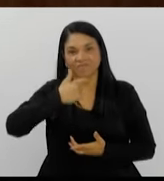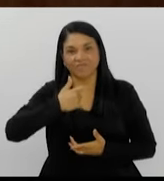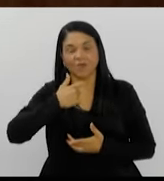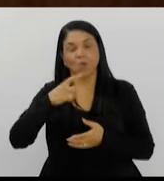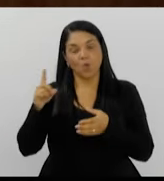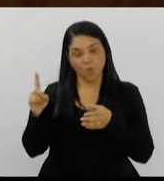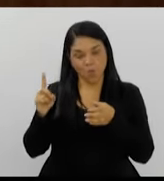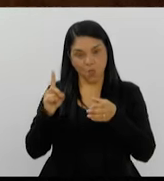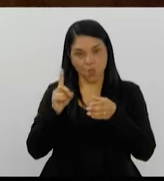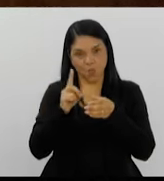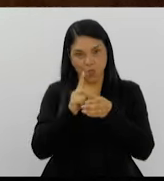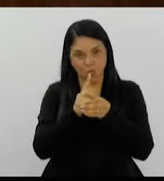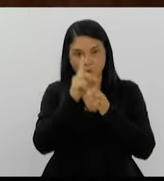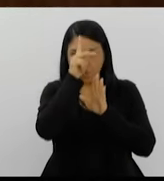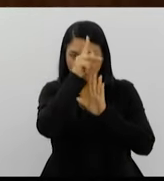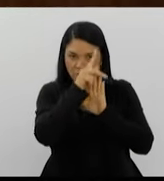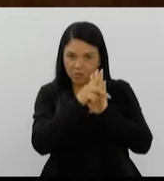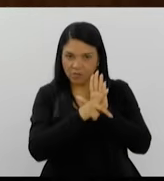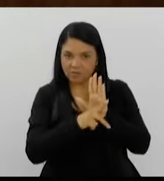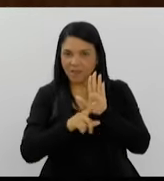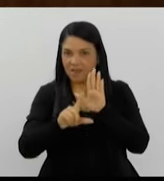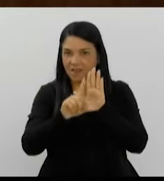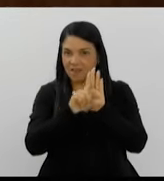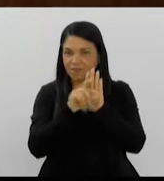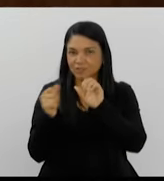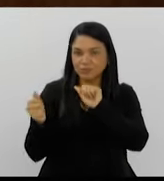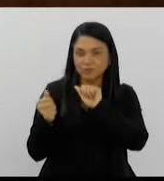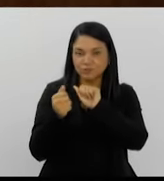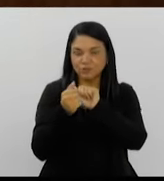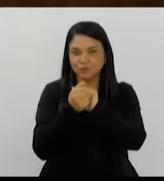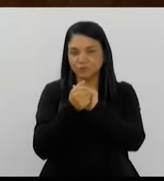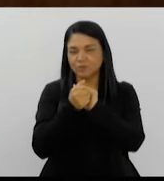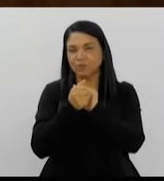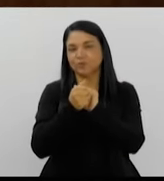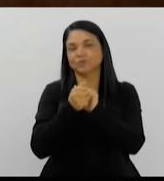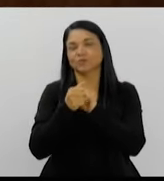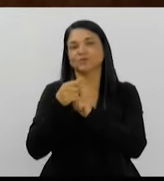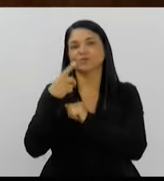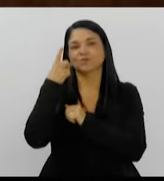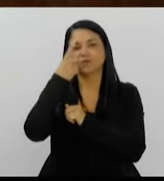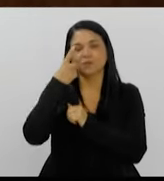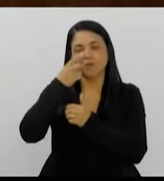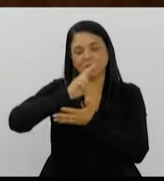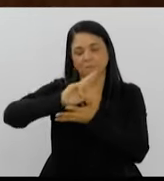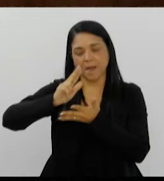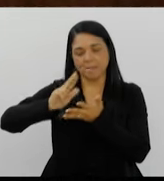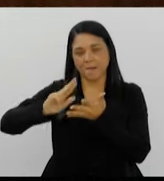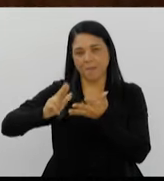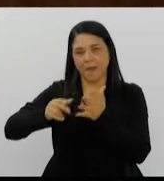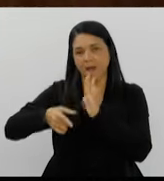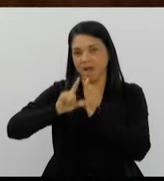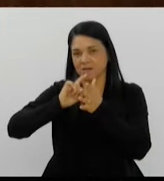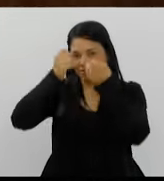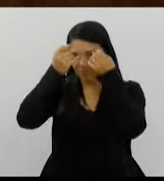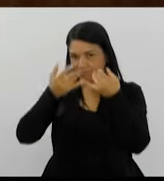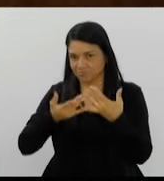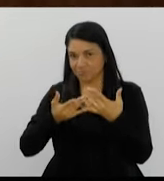coautor deste projeto de lei junto com aqueles nomes que ali estão que já foram citados